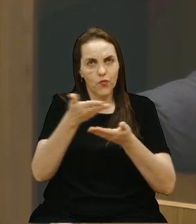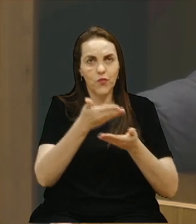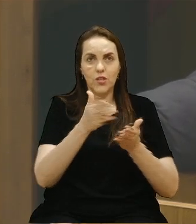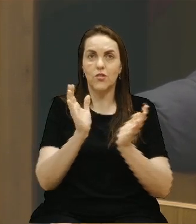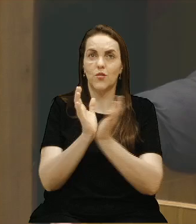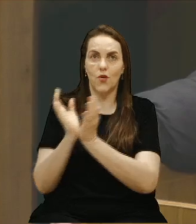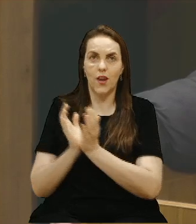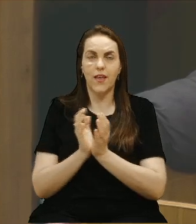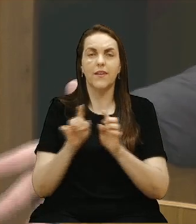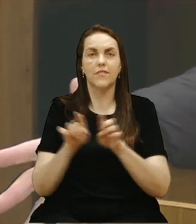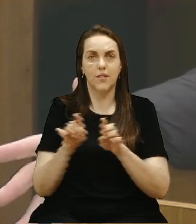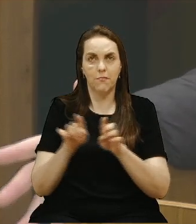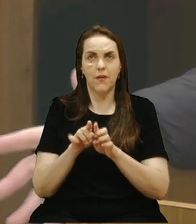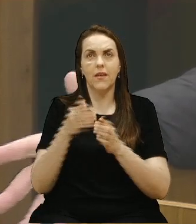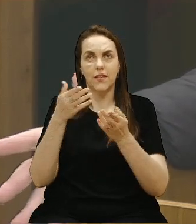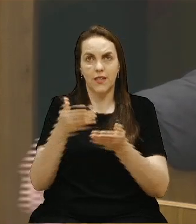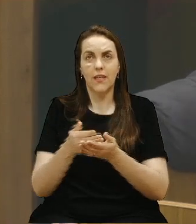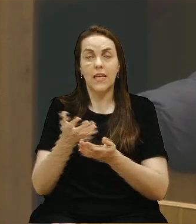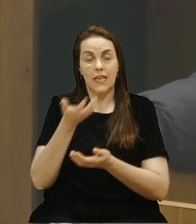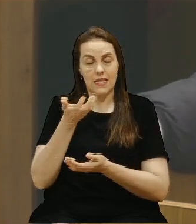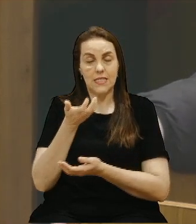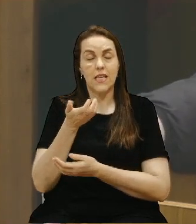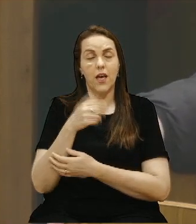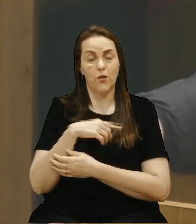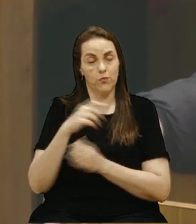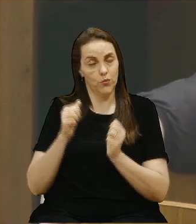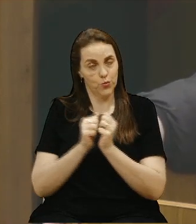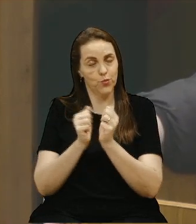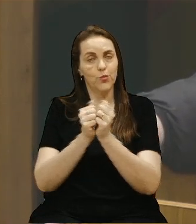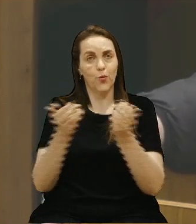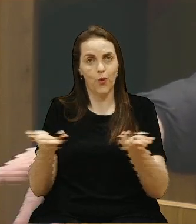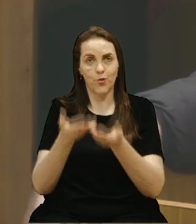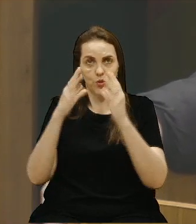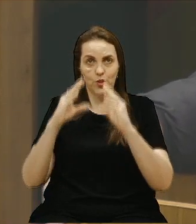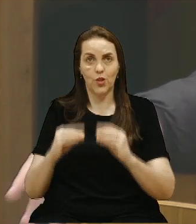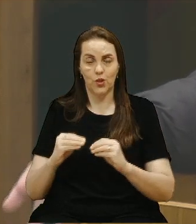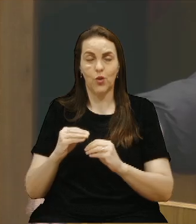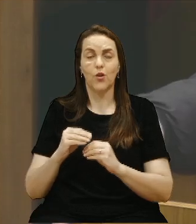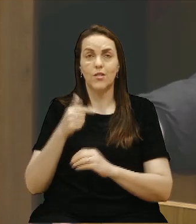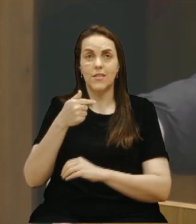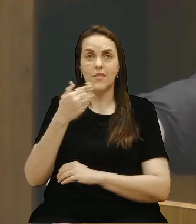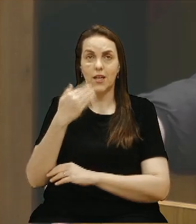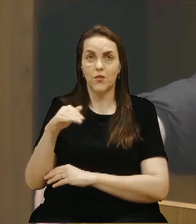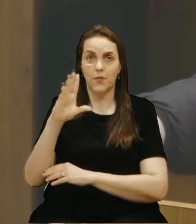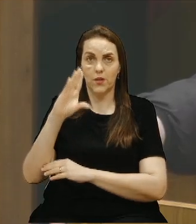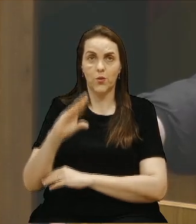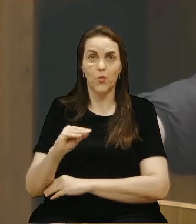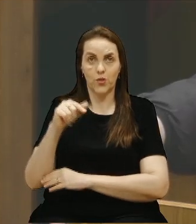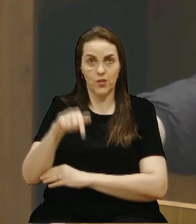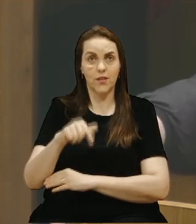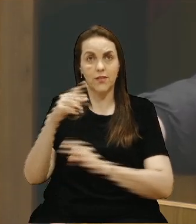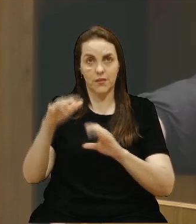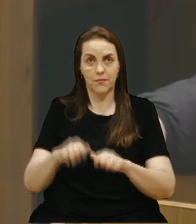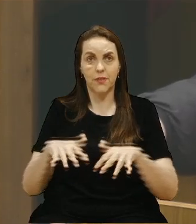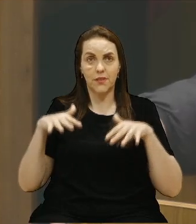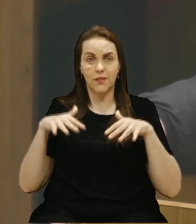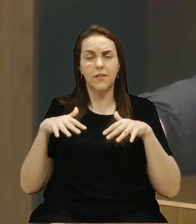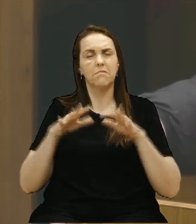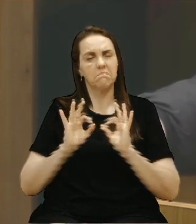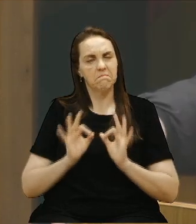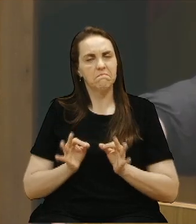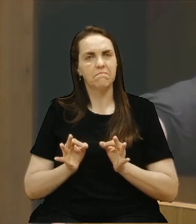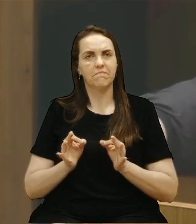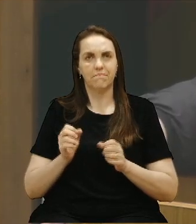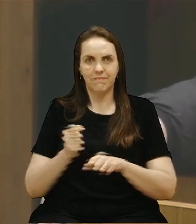aqui, para que aqueles que desejarem puderem estar conosco hoje à noite, às 19h30 aqui, neste plenário. Certamente será um momento